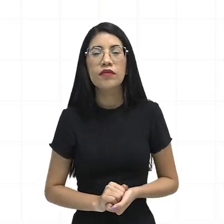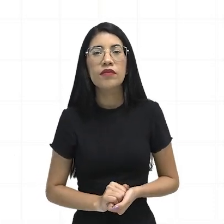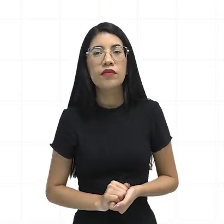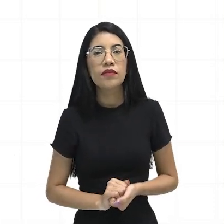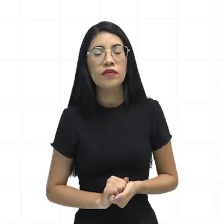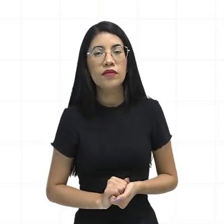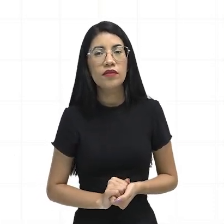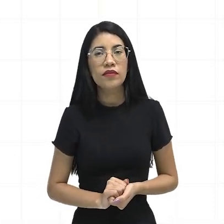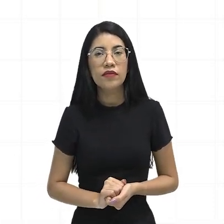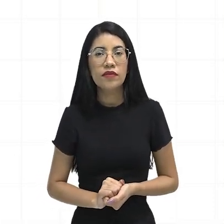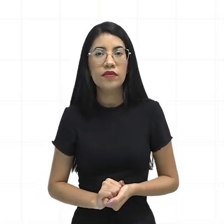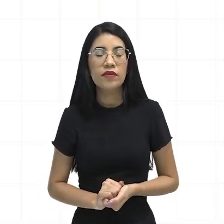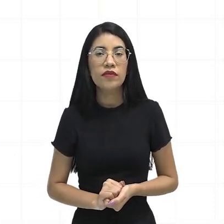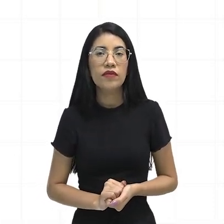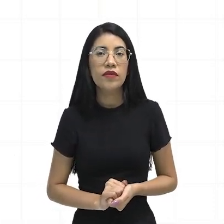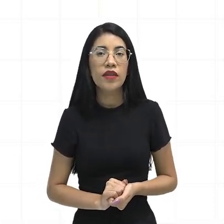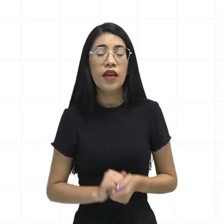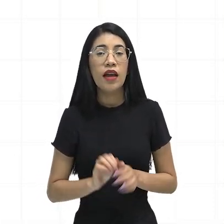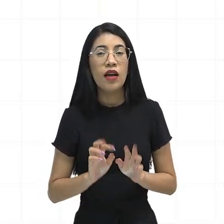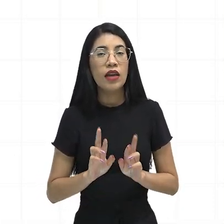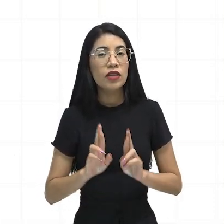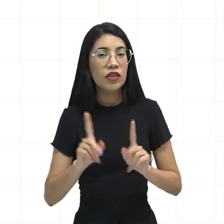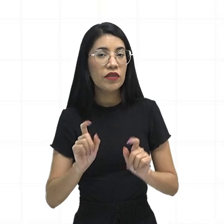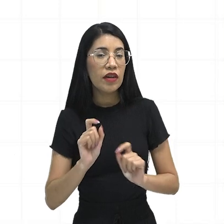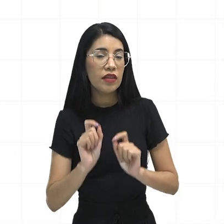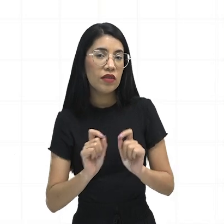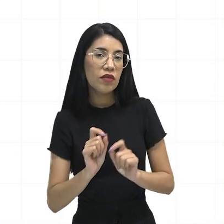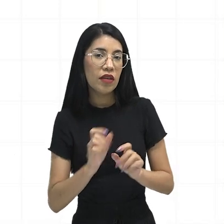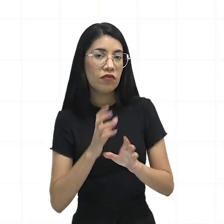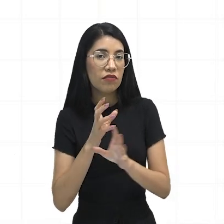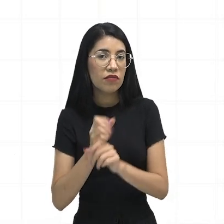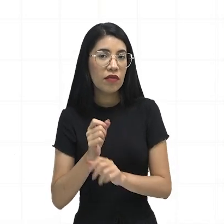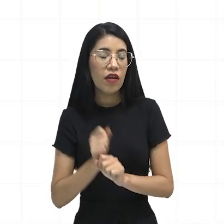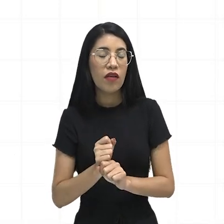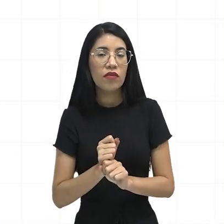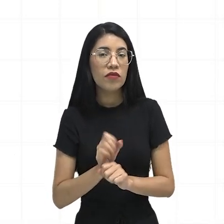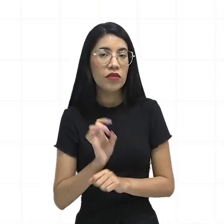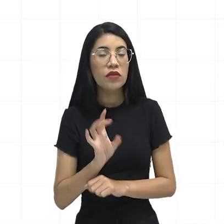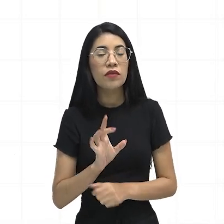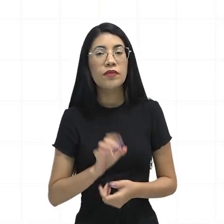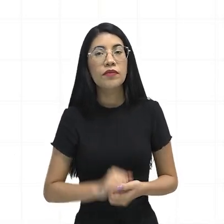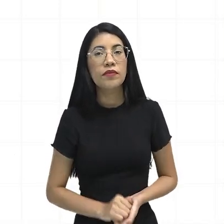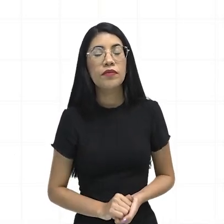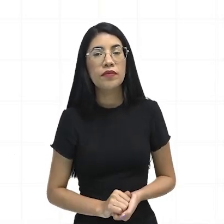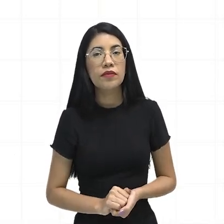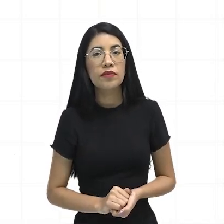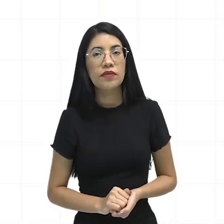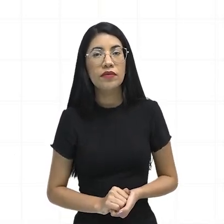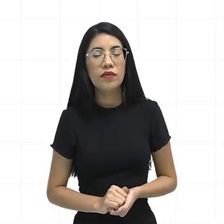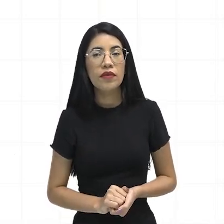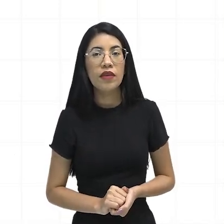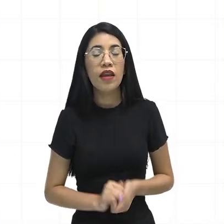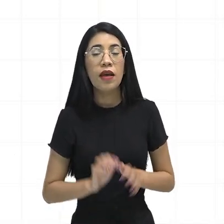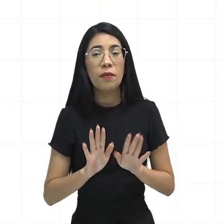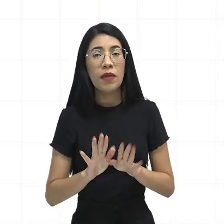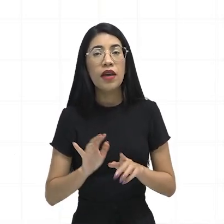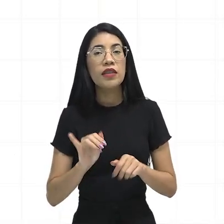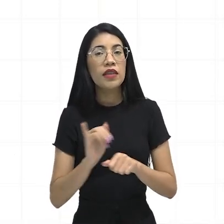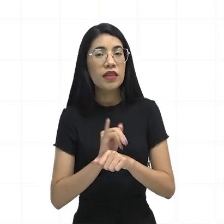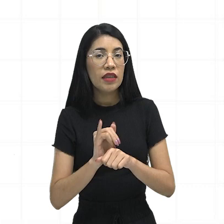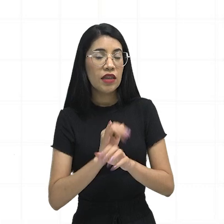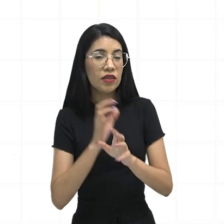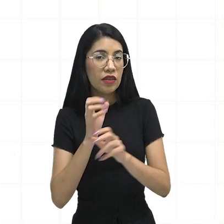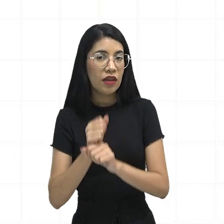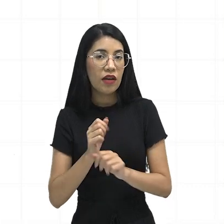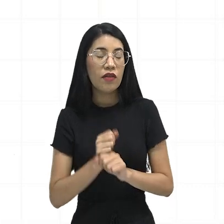na verdade a única coisa de diferente que a gente vai ter aqui é a operação, mas o modo de resolver